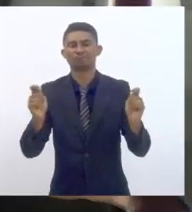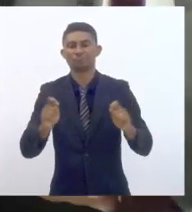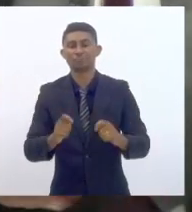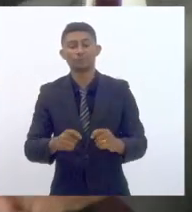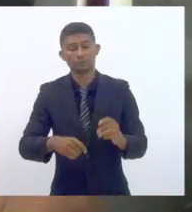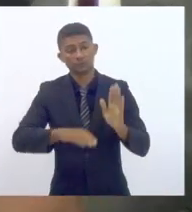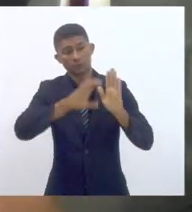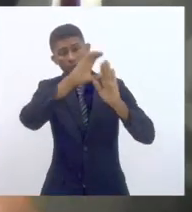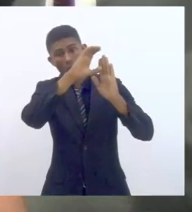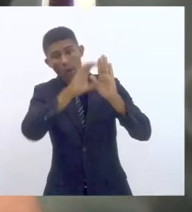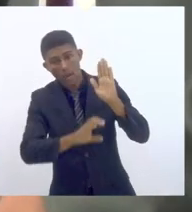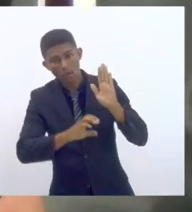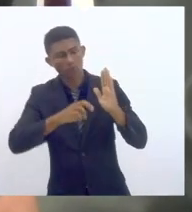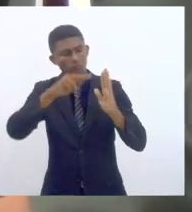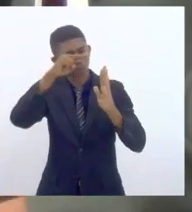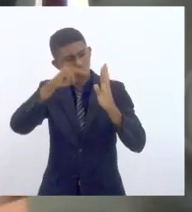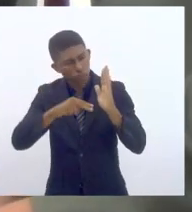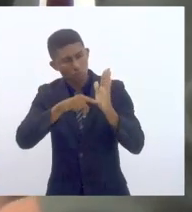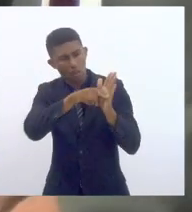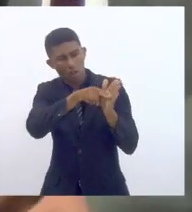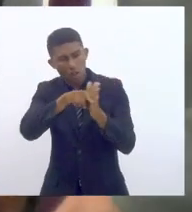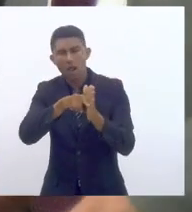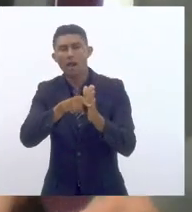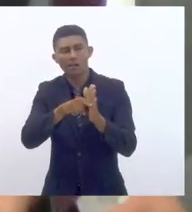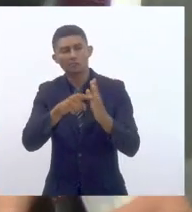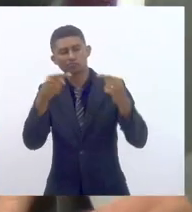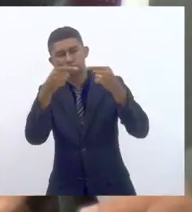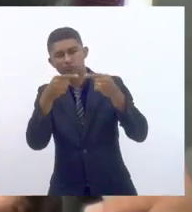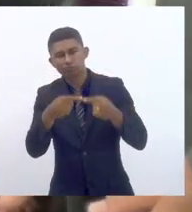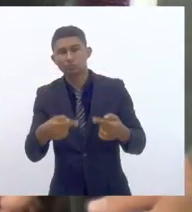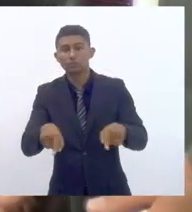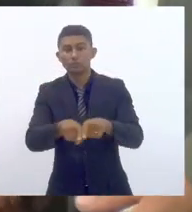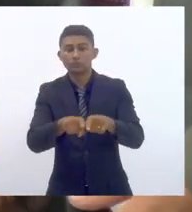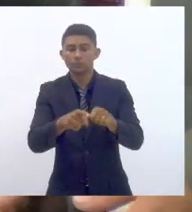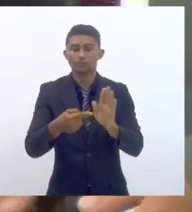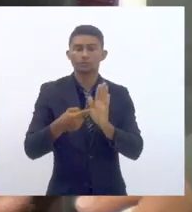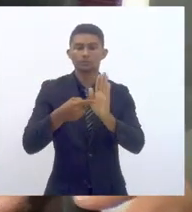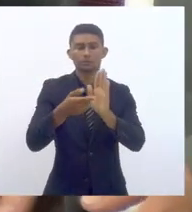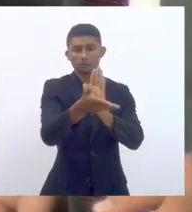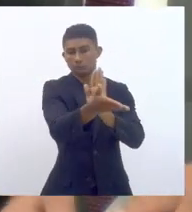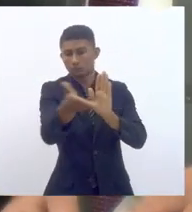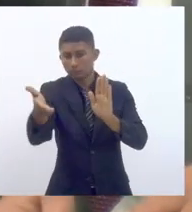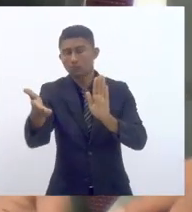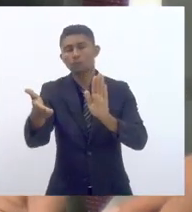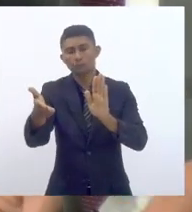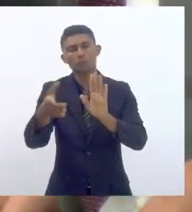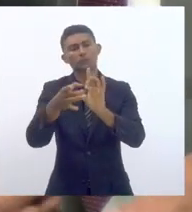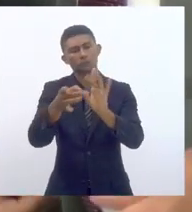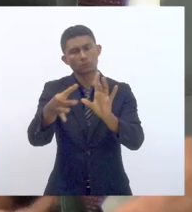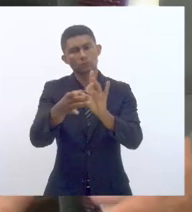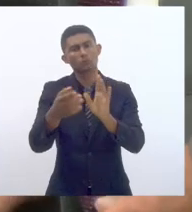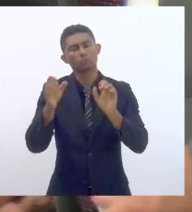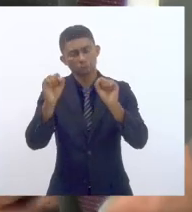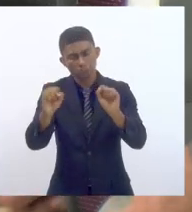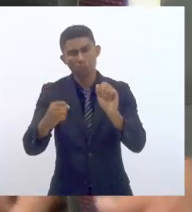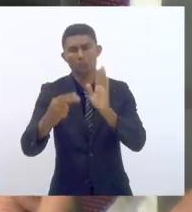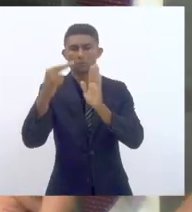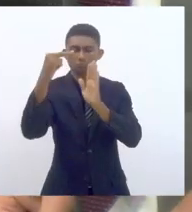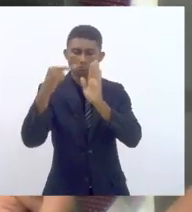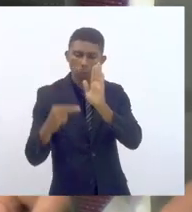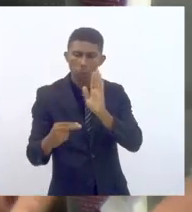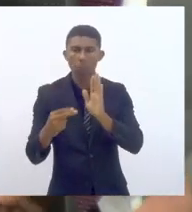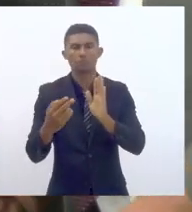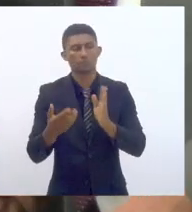do seu currículo vitae, que inclusive neste momento submete apreciação para o desempenho da